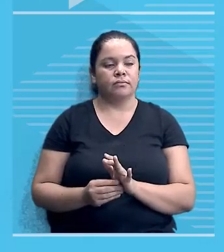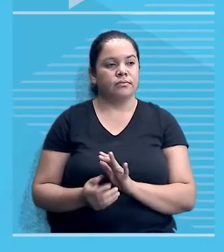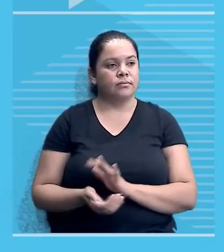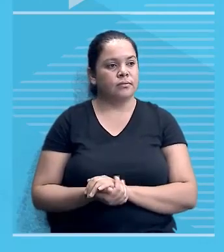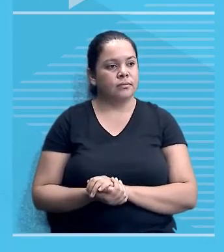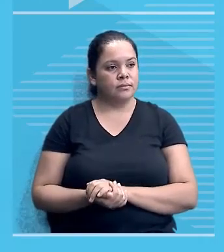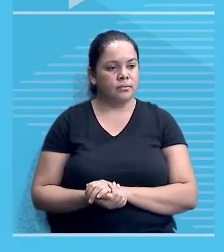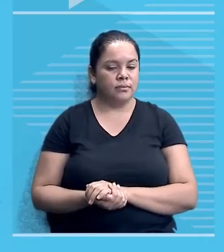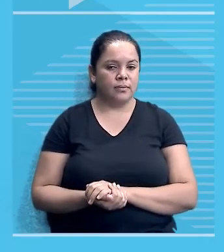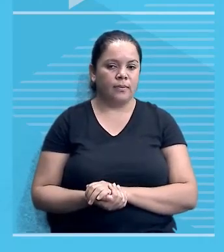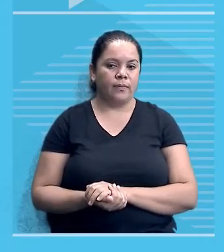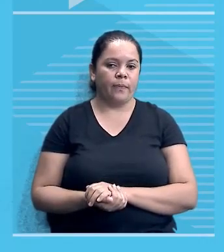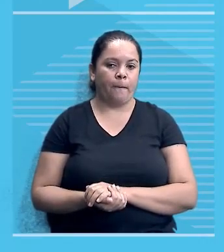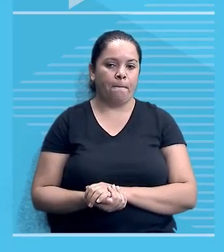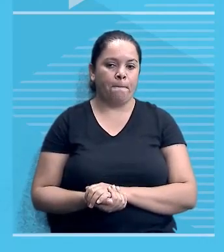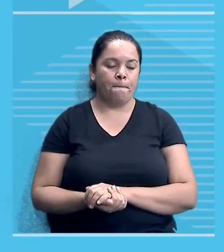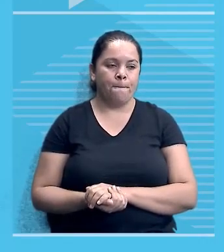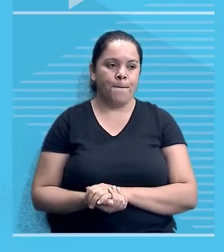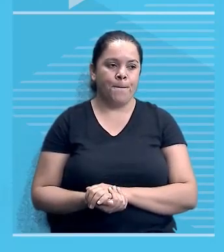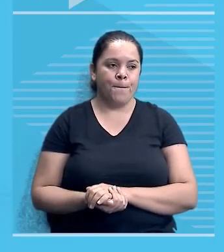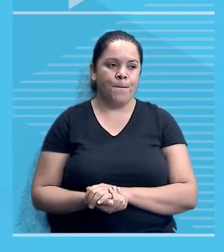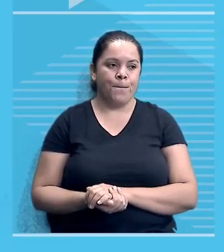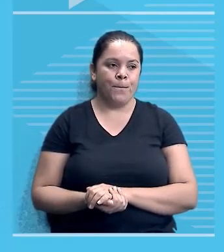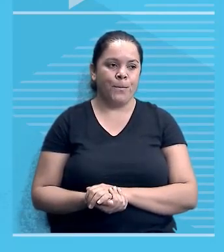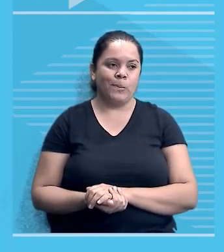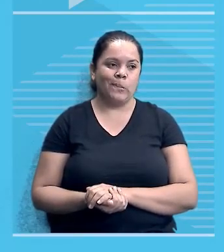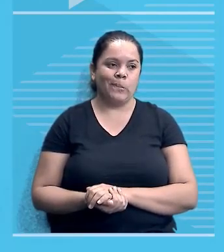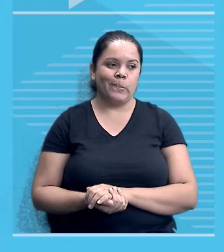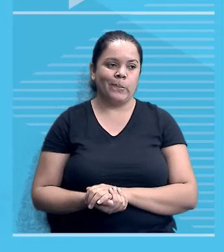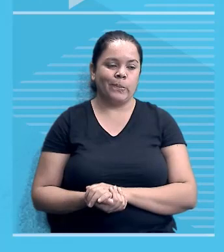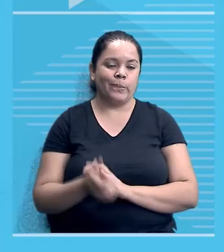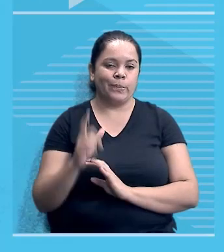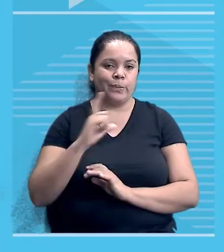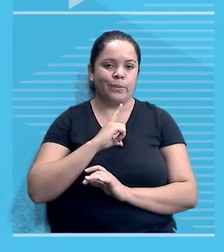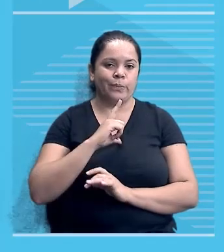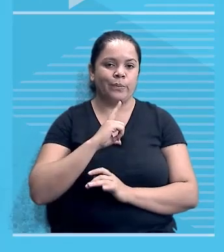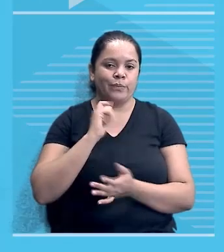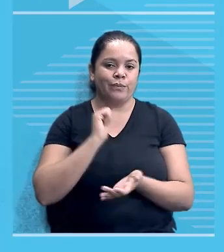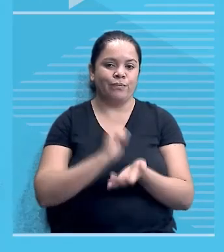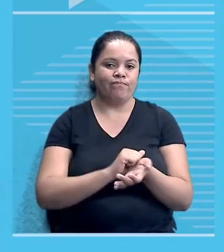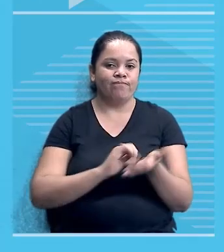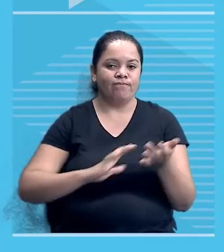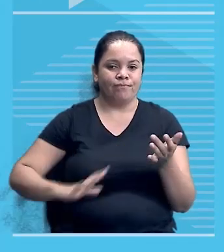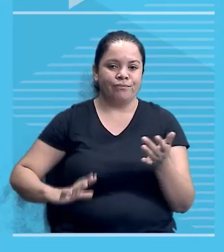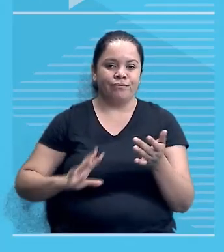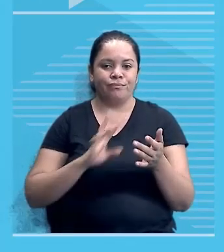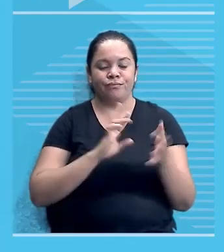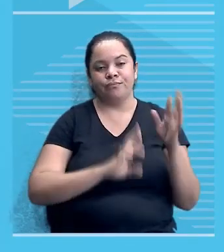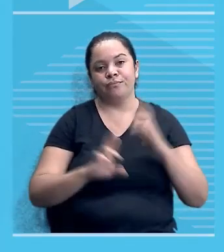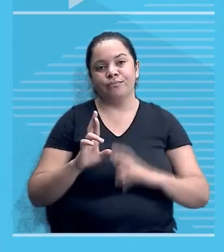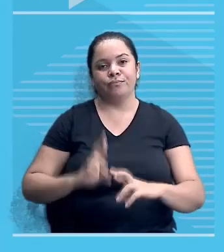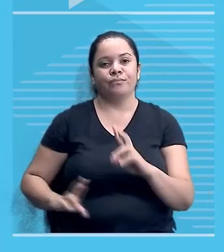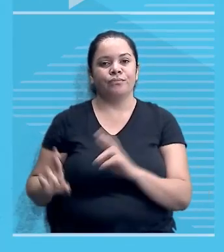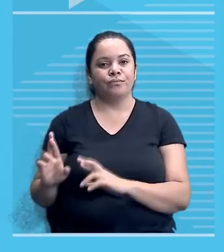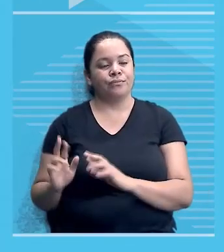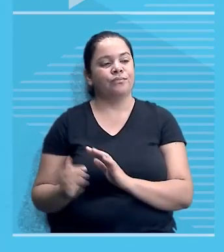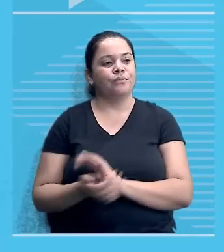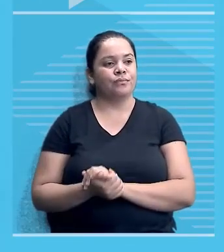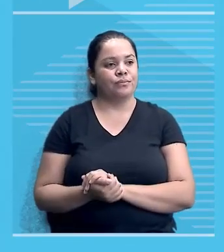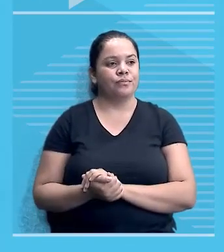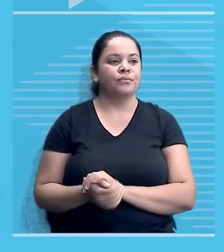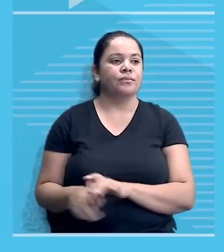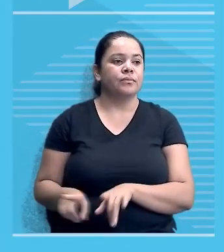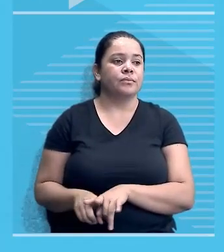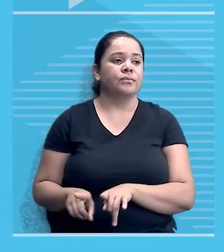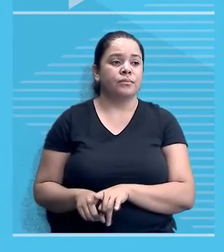nós teremos no decorrer da aula resolução de questões né e uma atividadezinha para